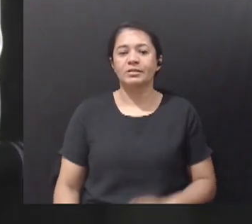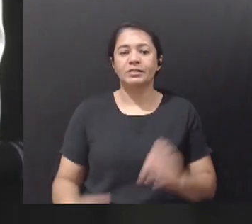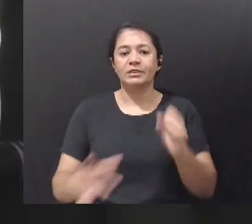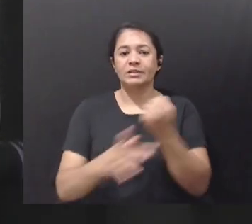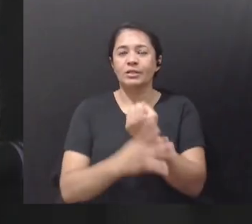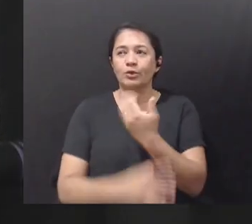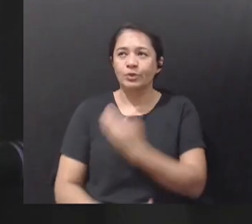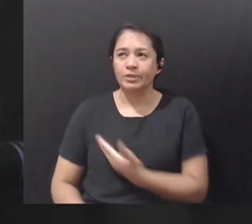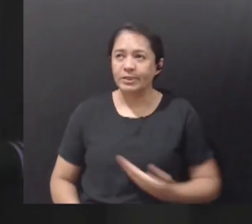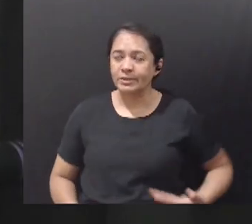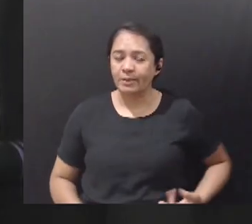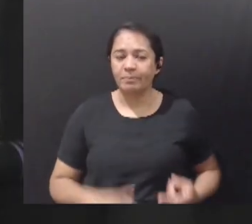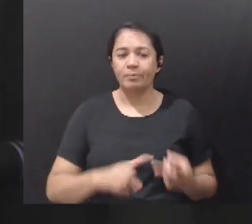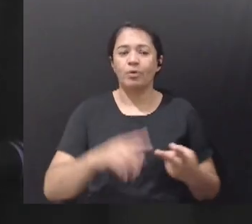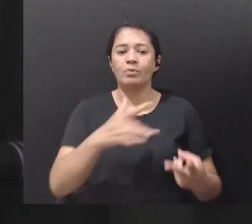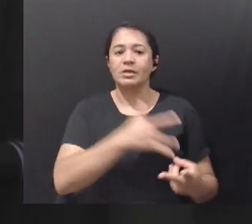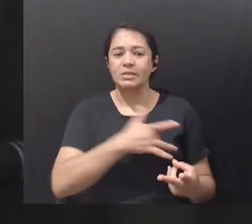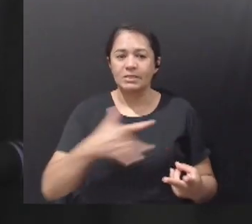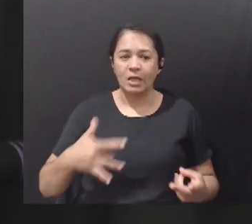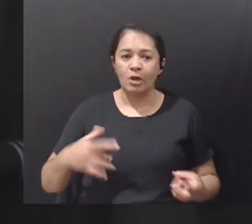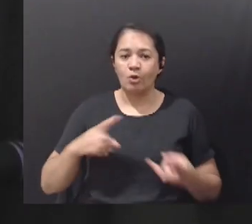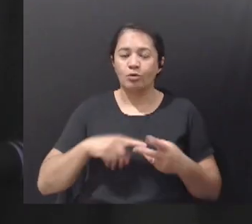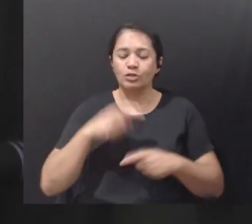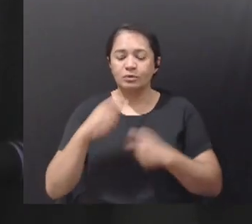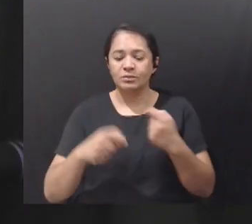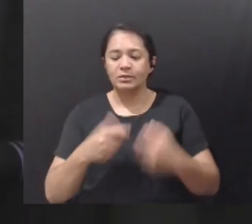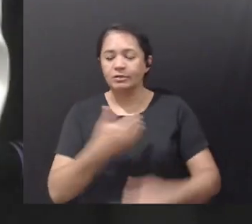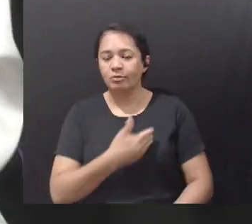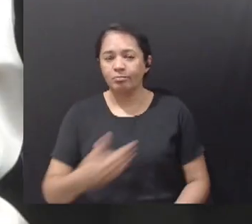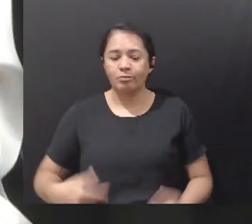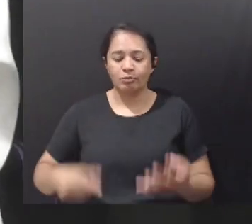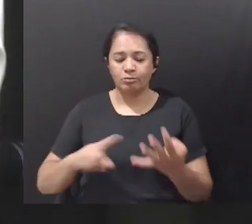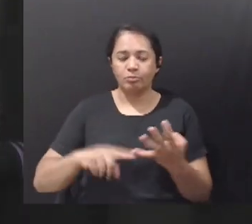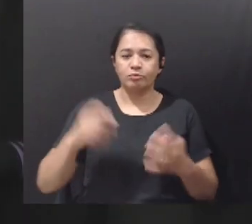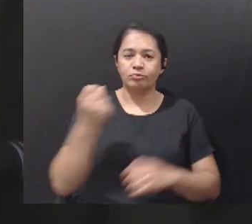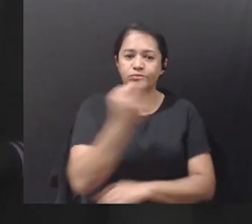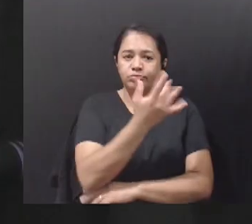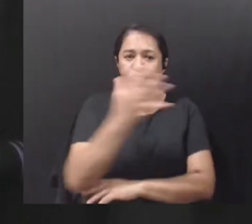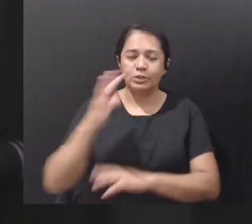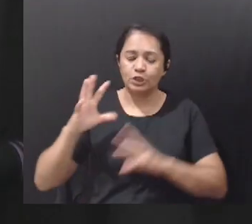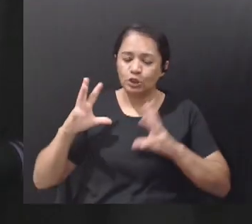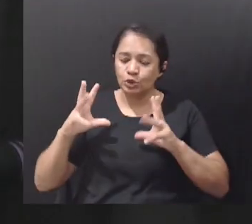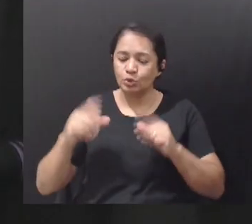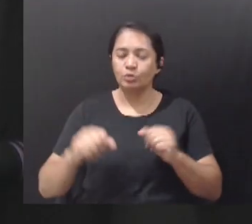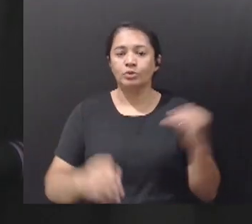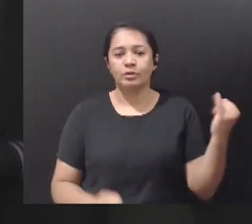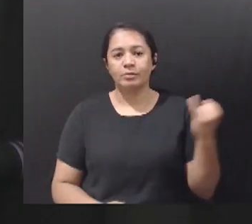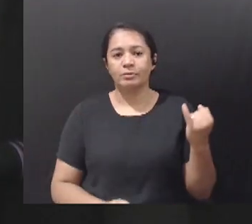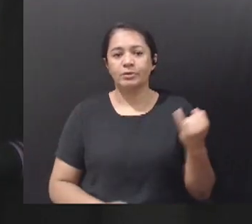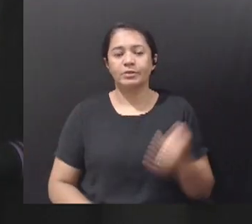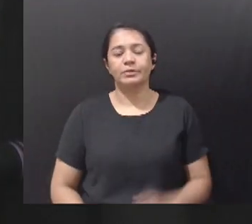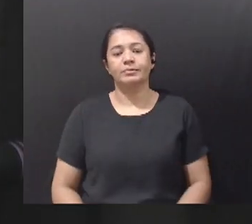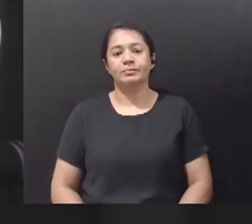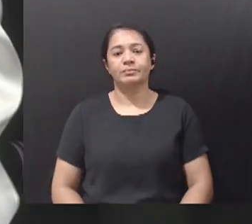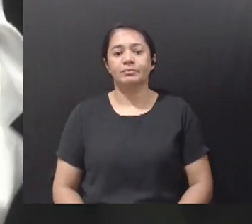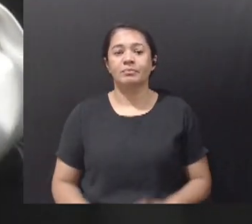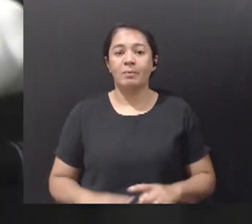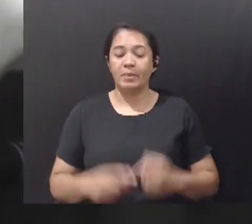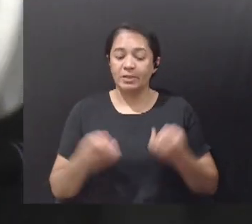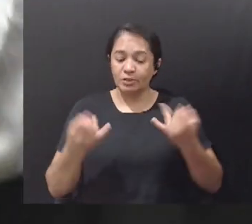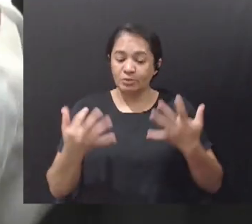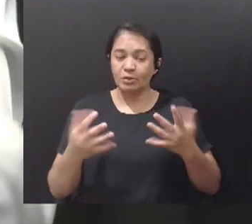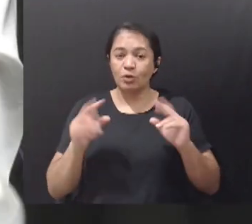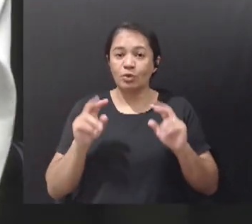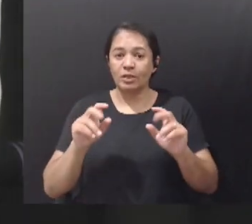administração pública, meio ambiente, enfim, tudo é importante, não tem nada que fique em segundo plano. Mas eu digo que o social, ele